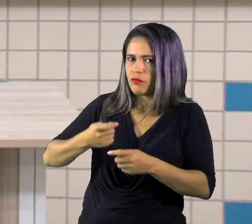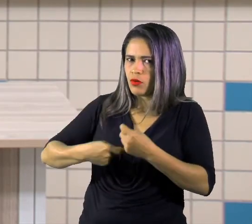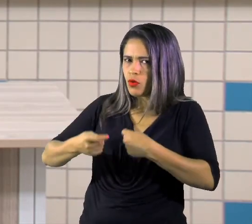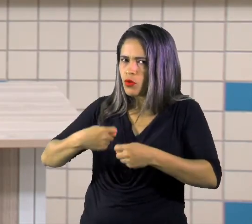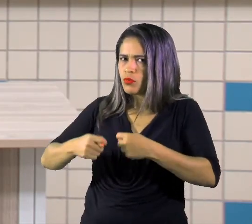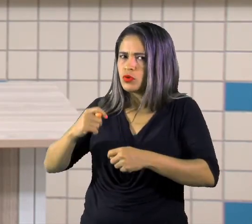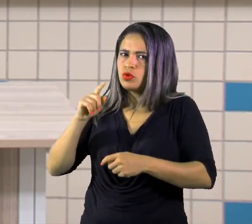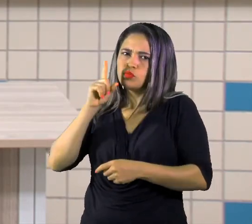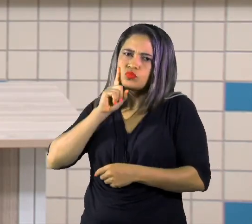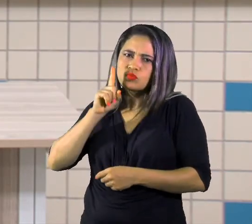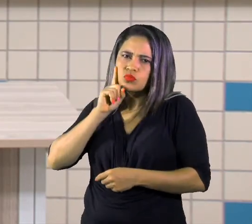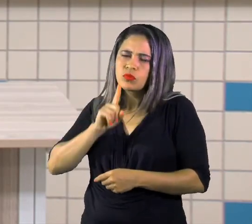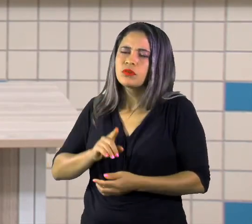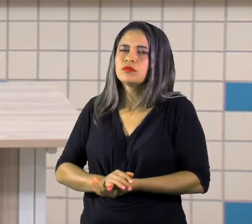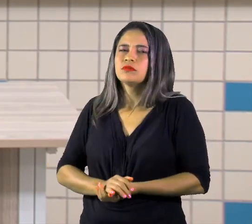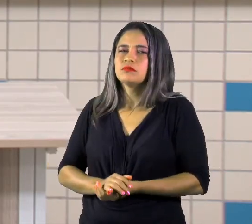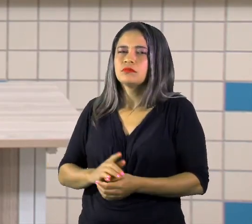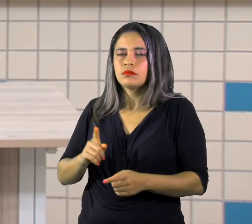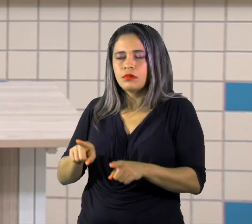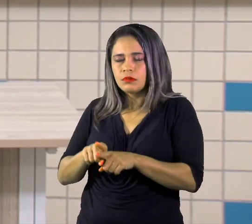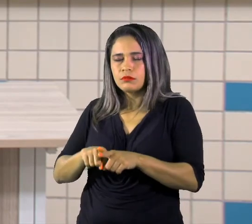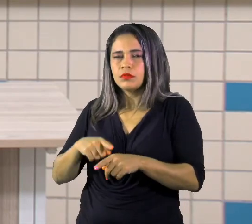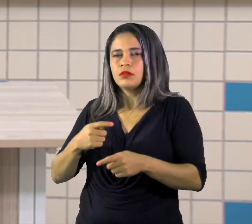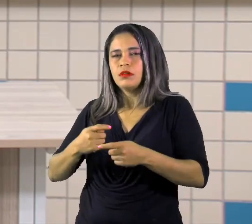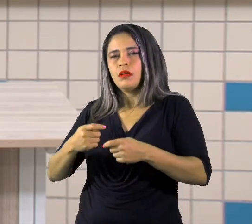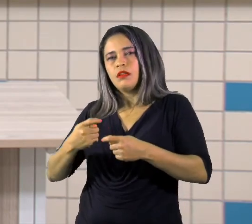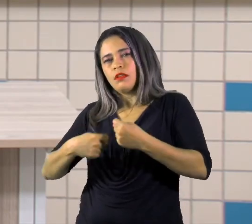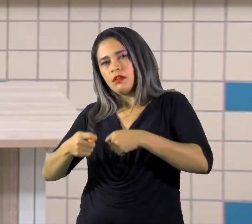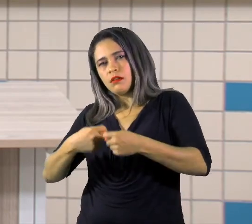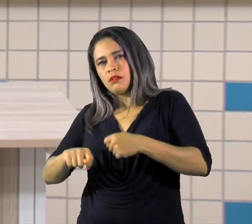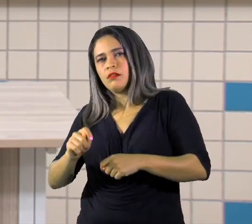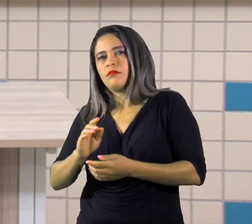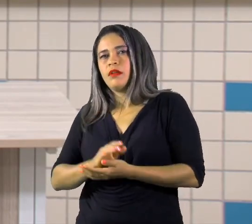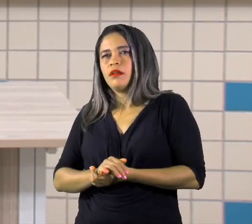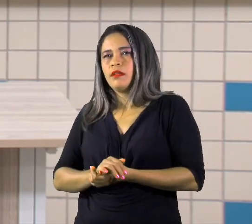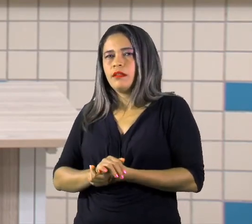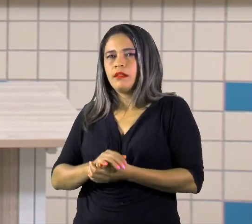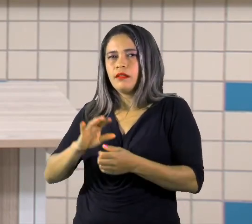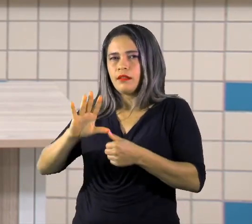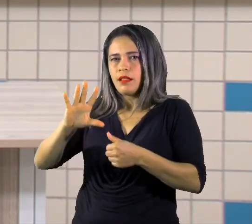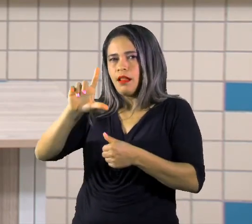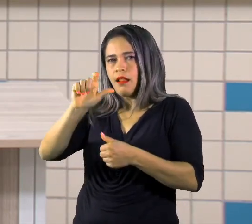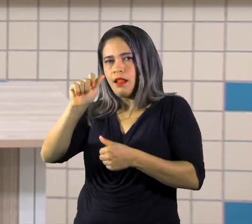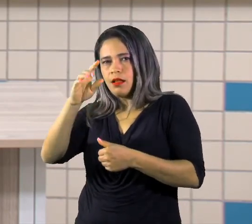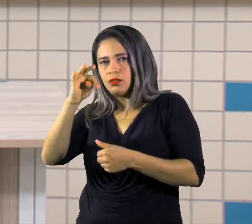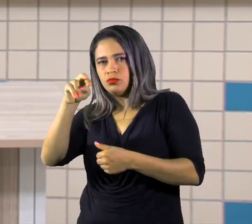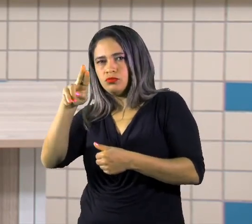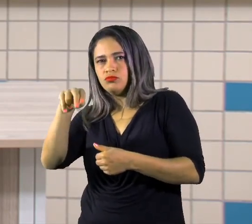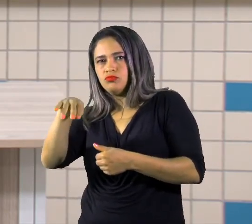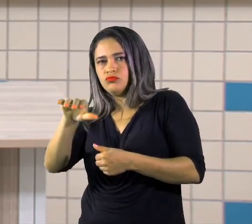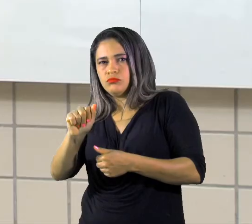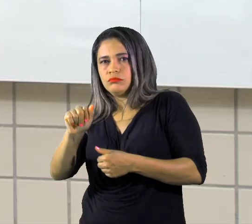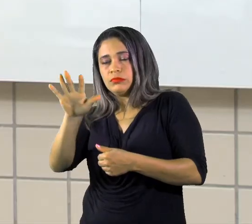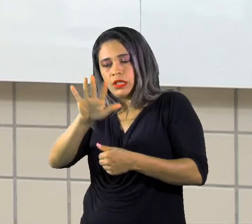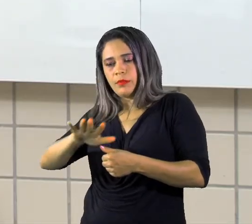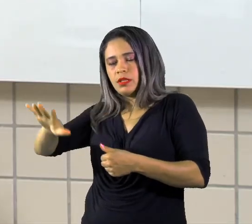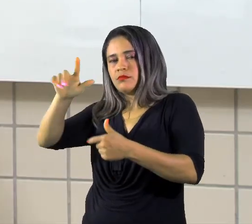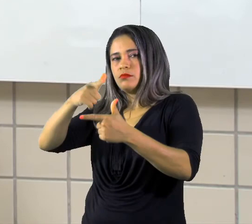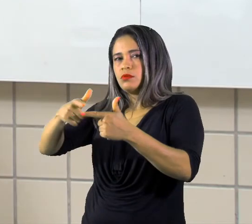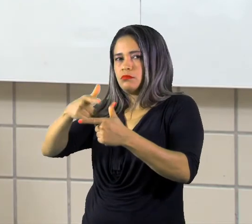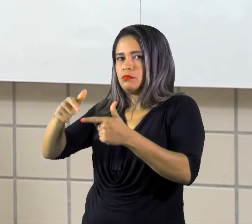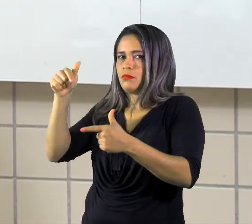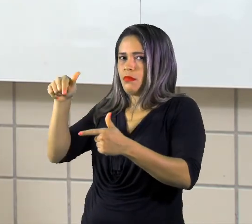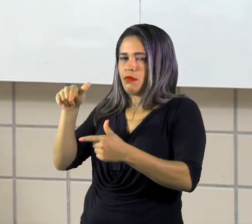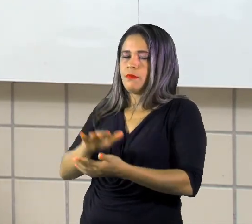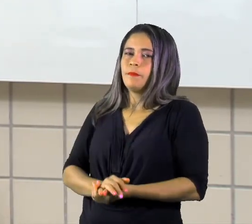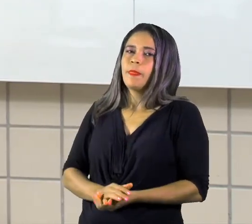Unidos, vamos falar sobre a economia da América Latina e vamos falar sobre problemas econômicos que ocorrem na América Latina.